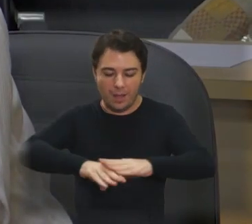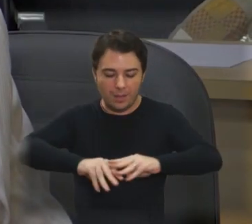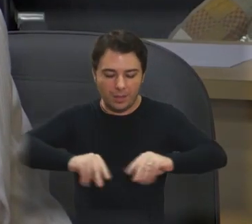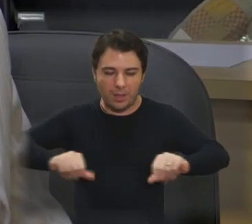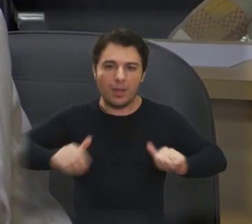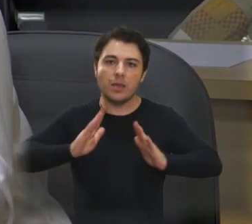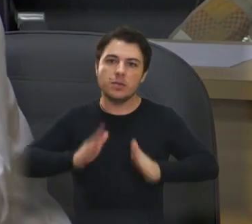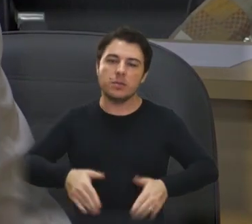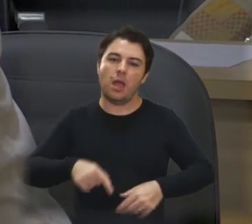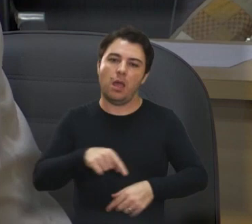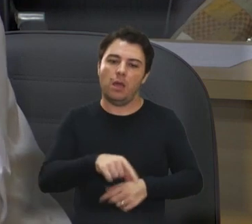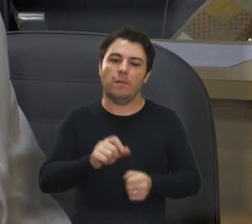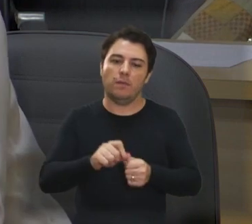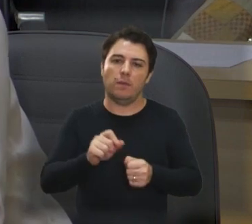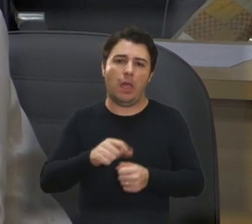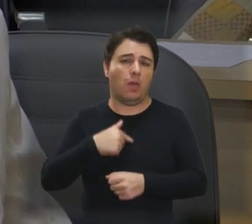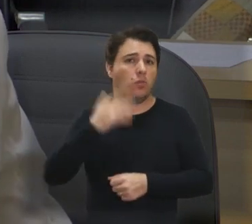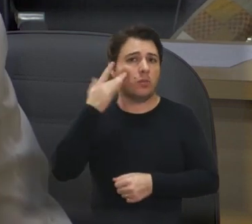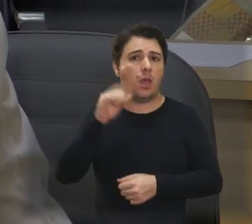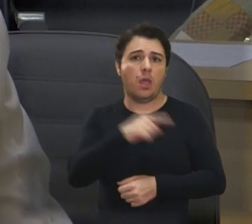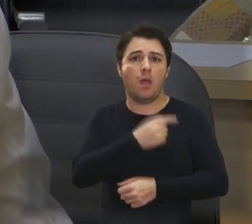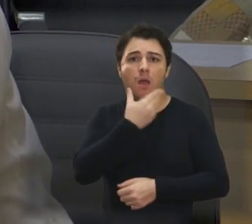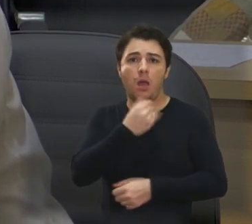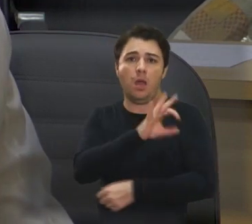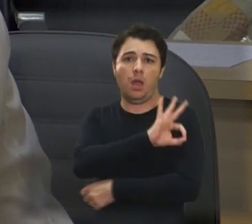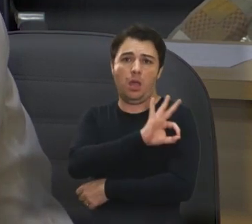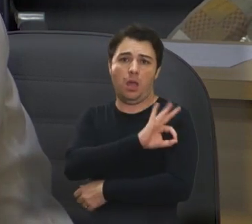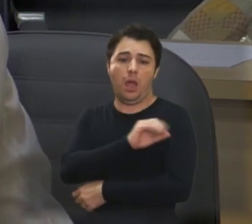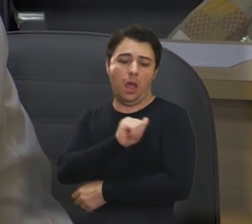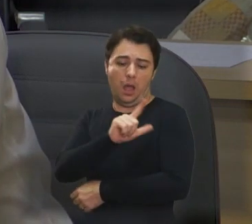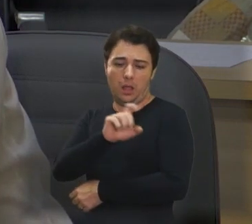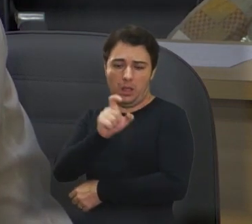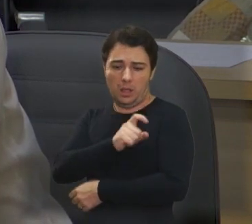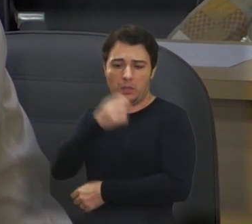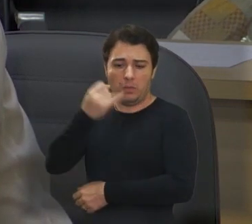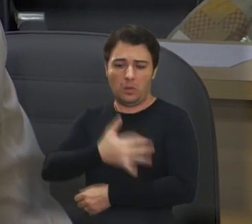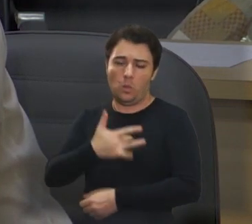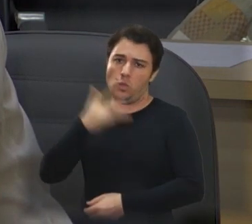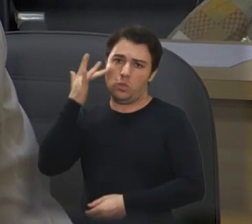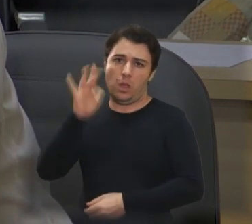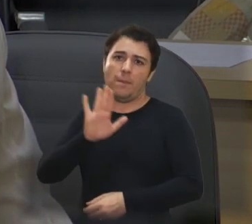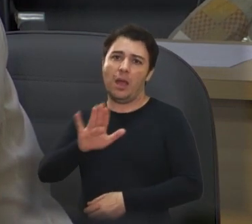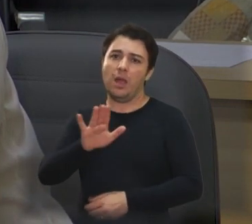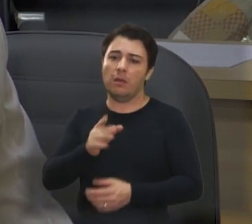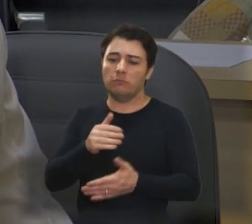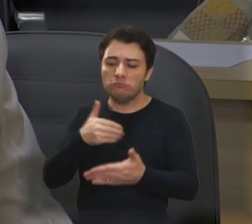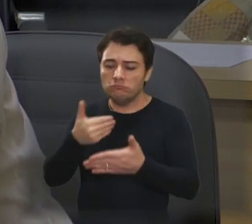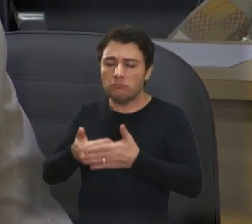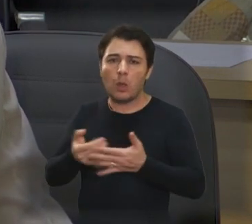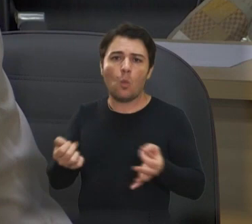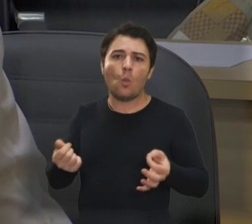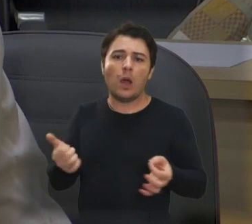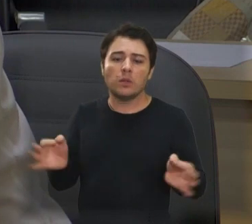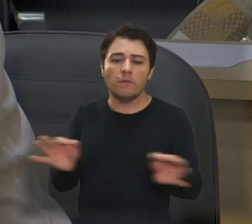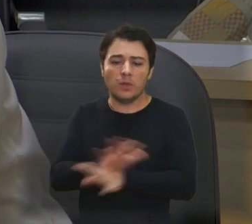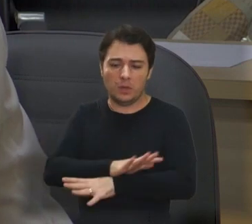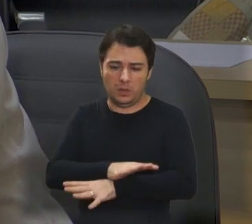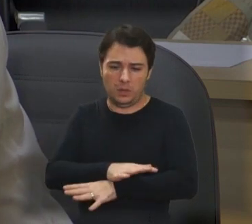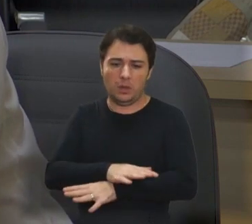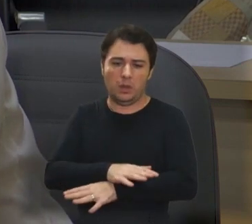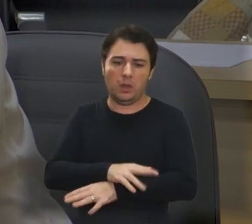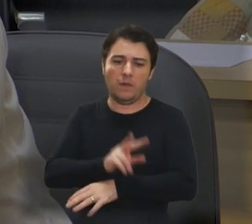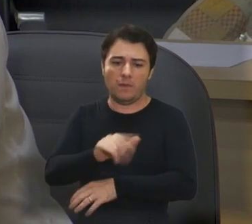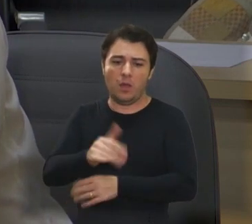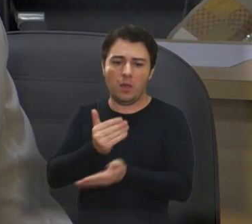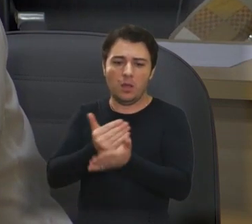está sendo corrigido não sei se o Alex a prefeitura chegou a comentar então a gente já tá em fase final de para ter uma